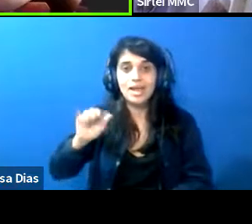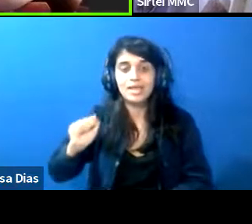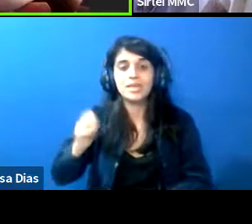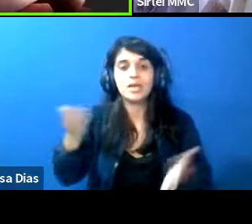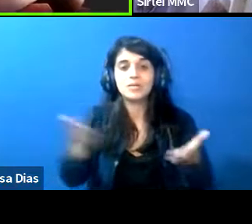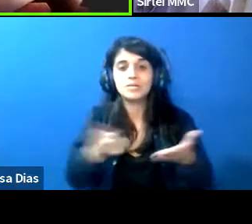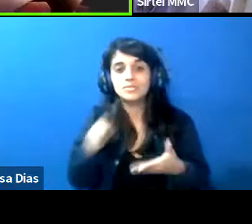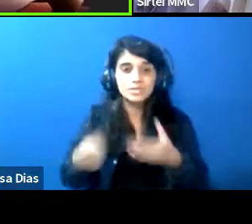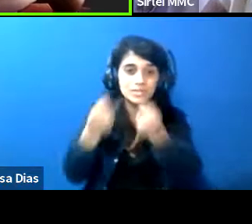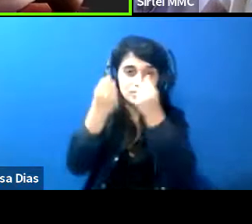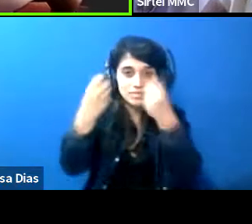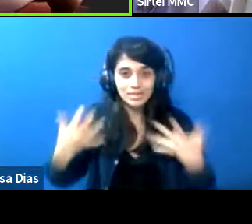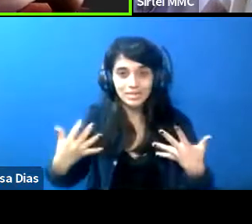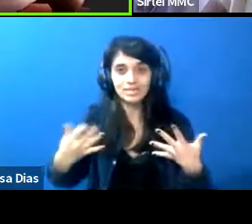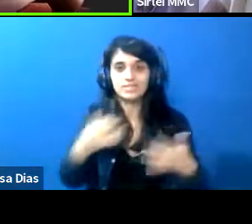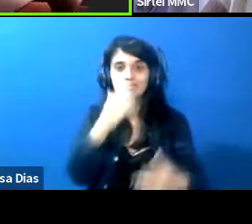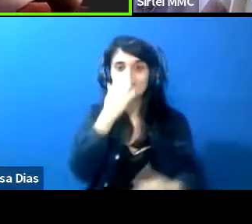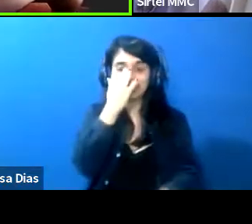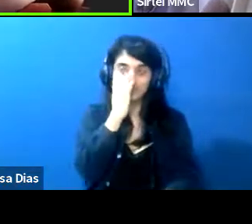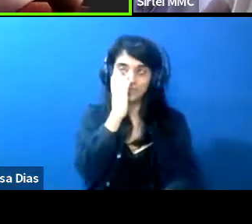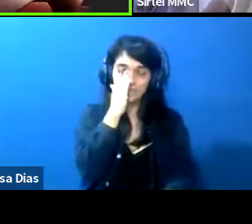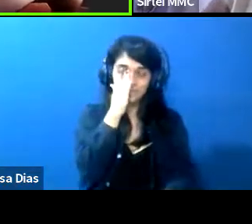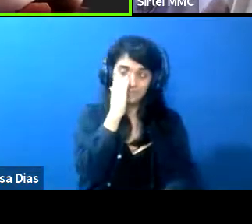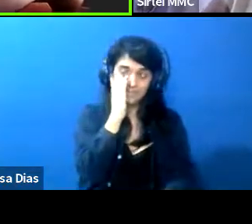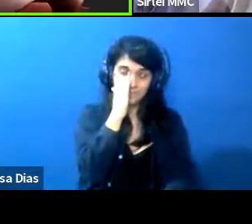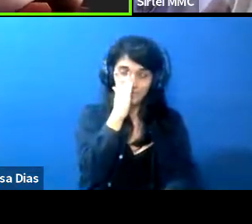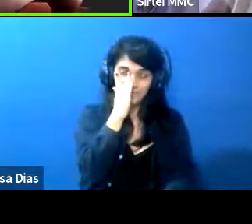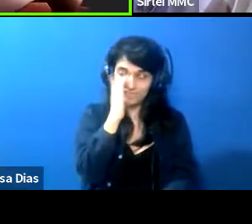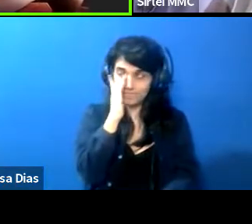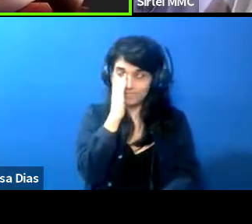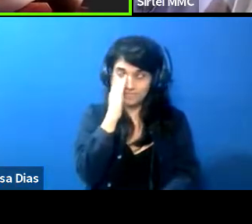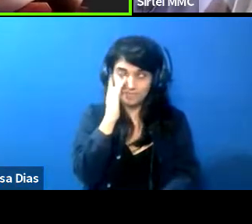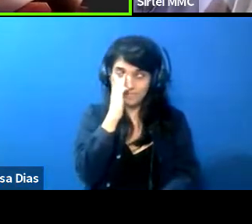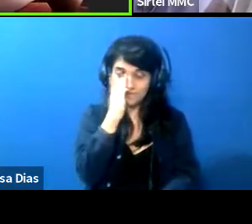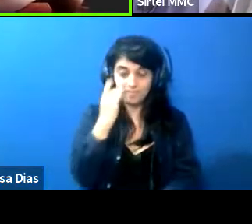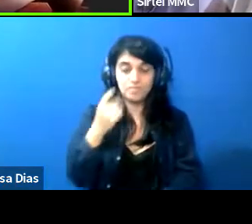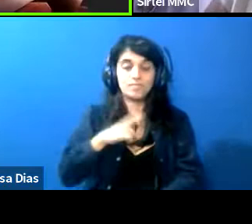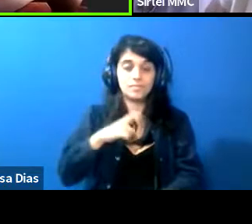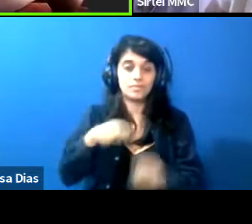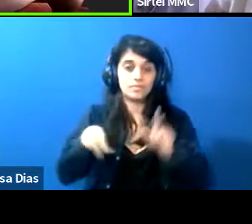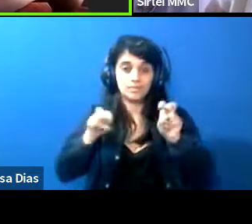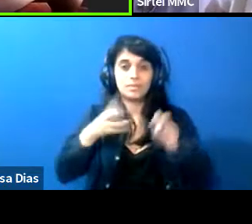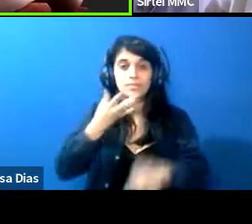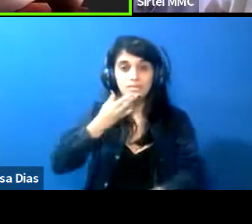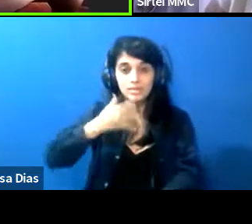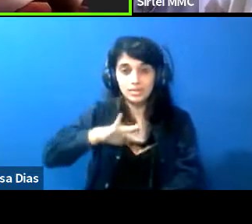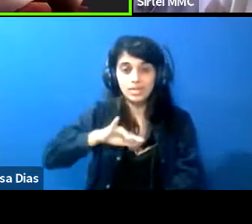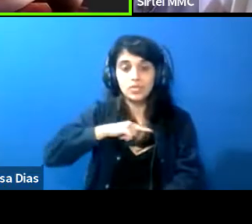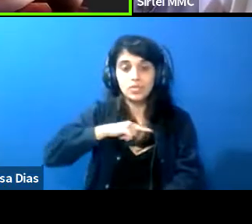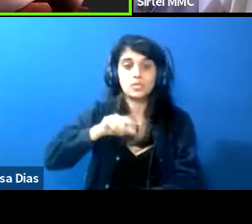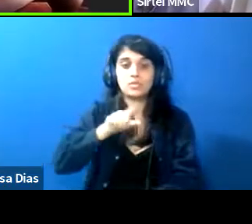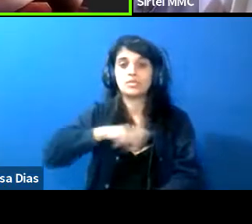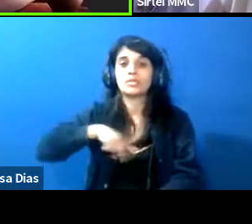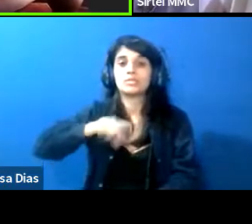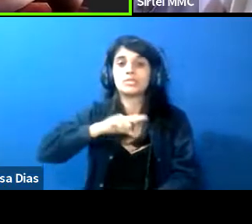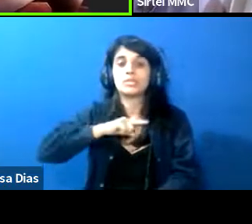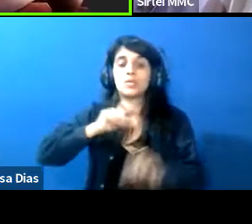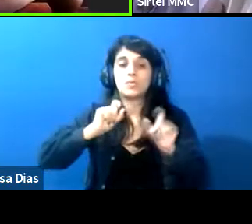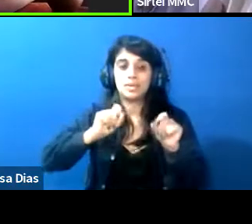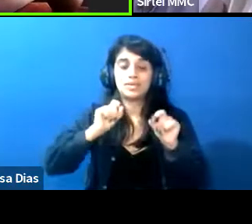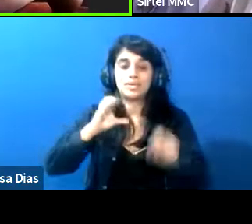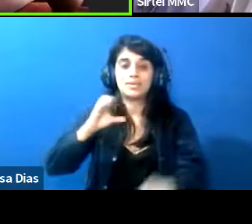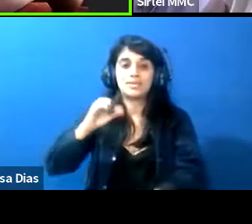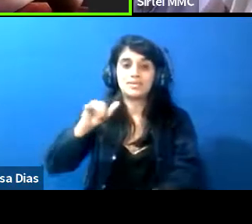Bom, a questão das crianças, então, enquanto movimento a gente tem as cirandas, né? Que é um espaço onde a gente trabalha com